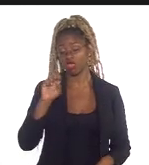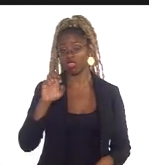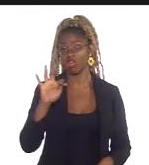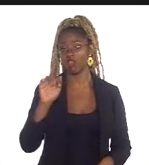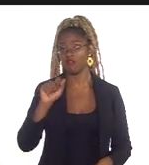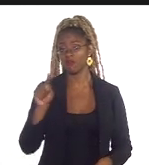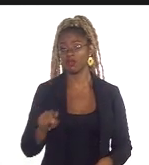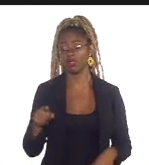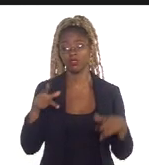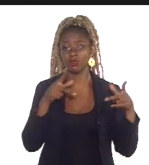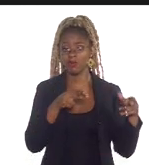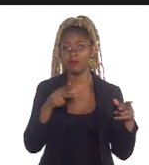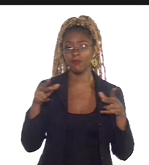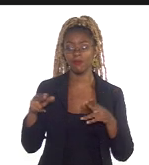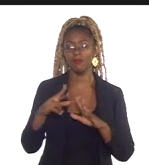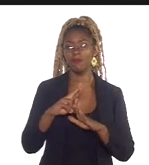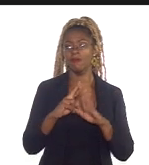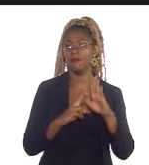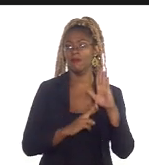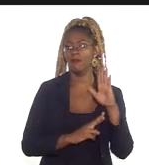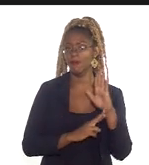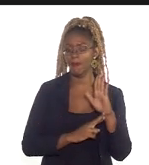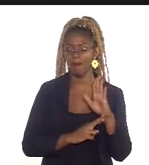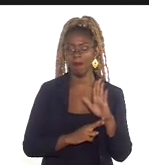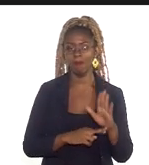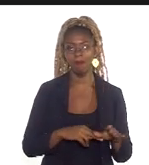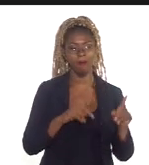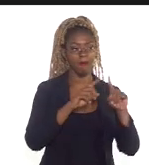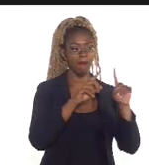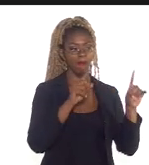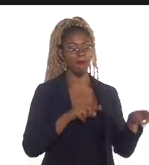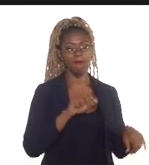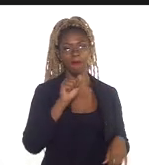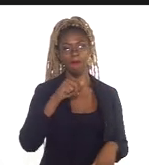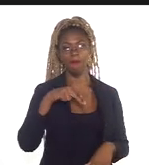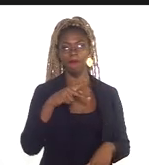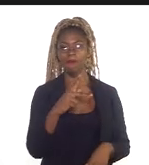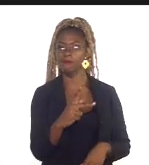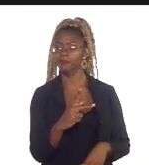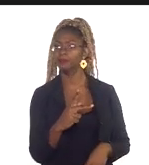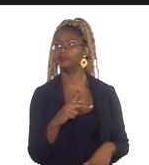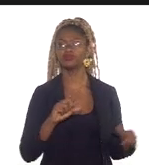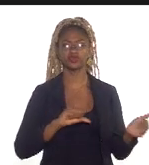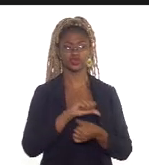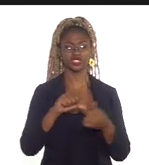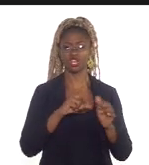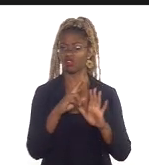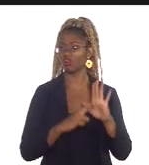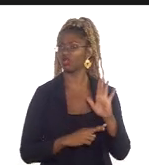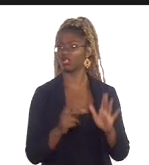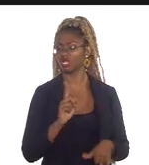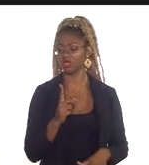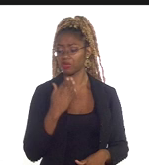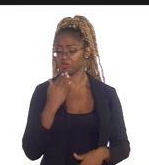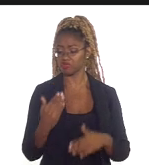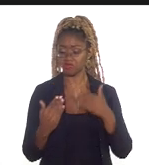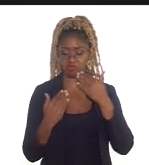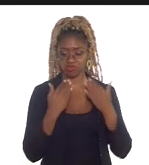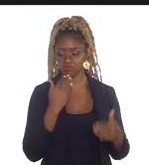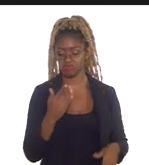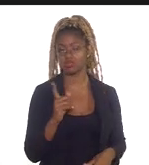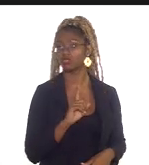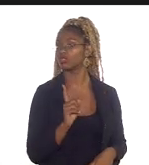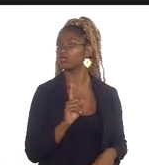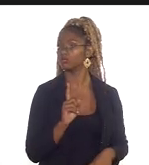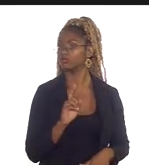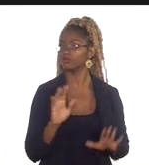mesma forma que um relatório feito por um servidor da ANP, nós não vamos mudar o relatório para fazer a cobrança. Então, nós vamos pegar